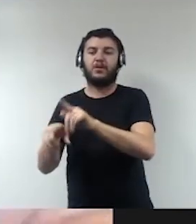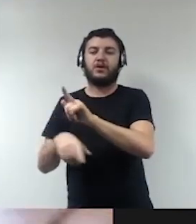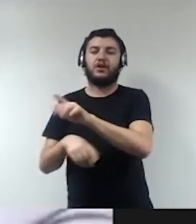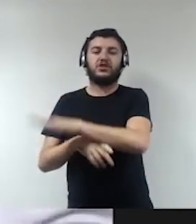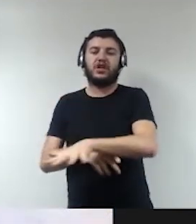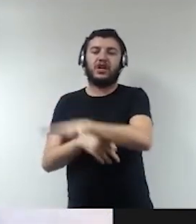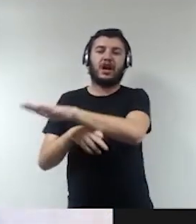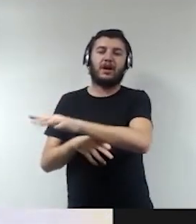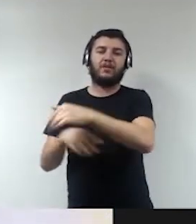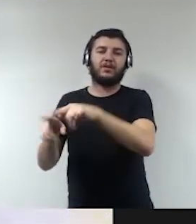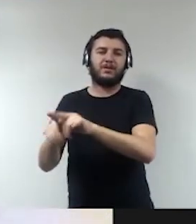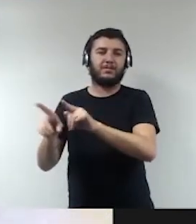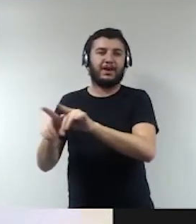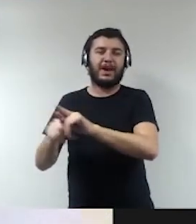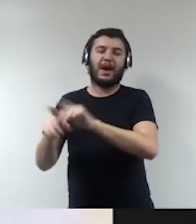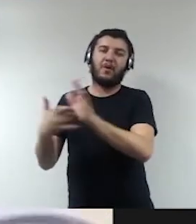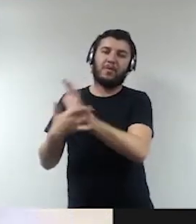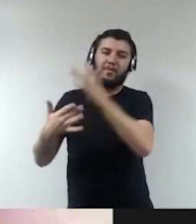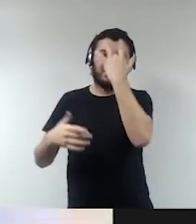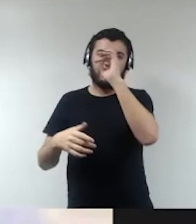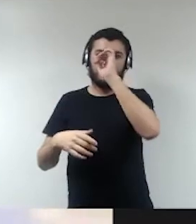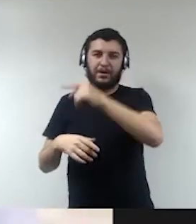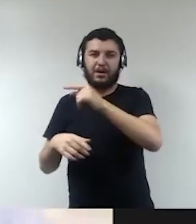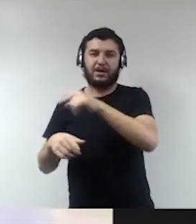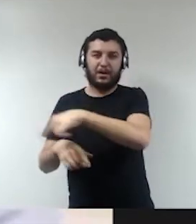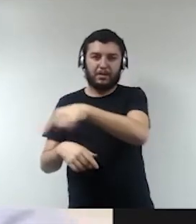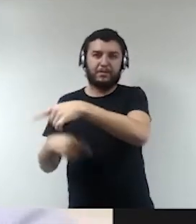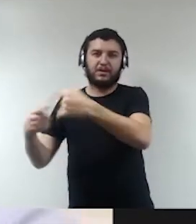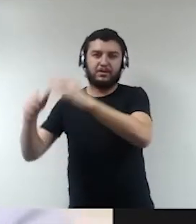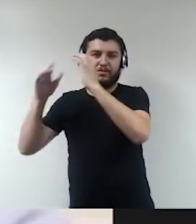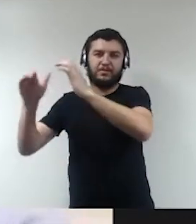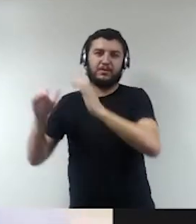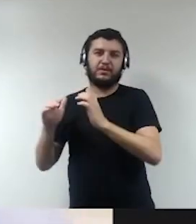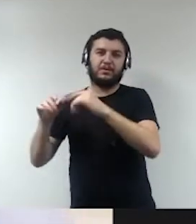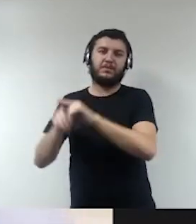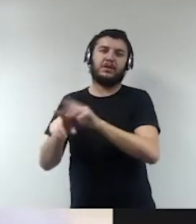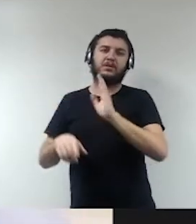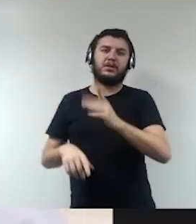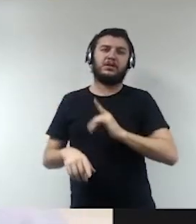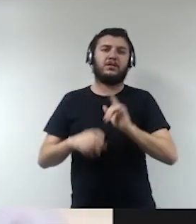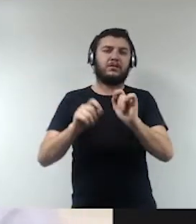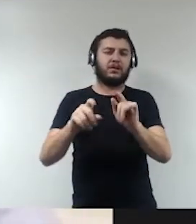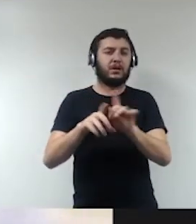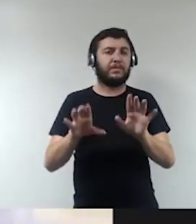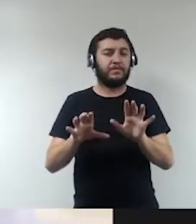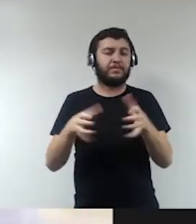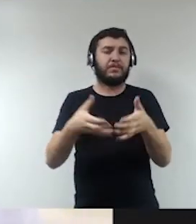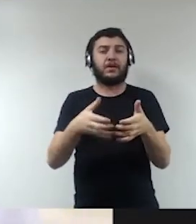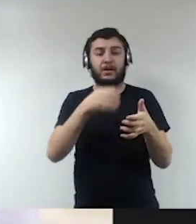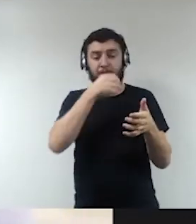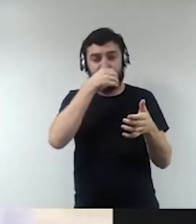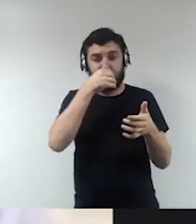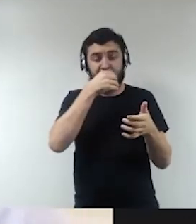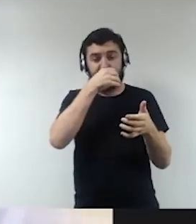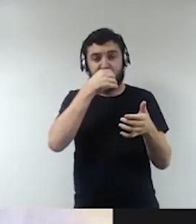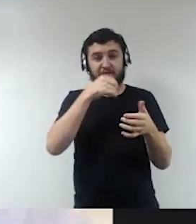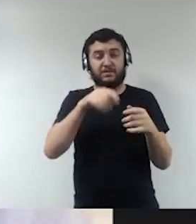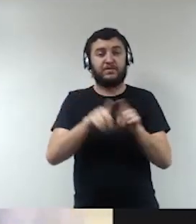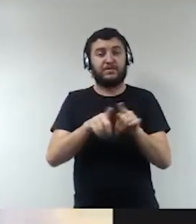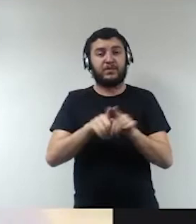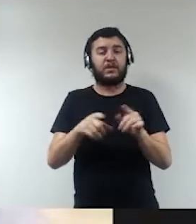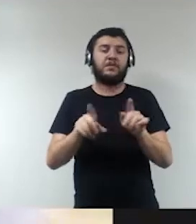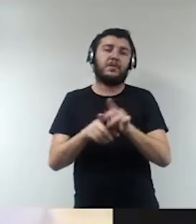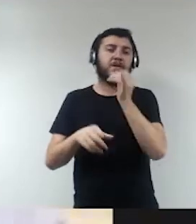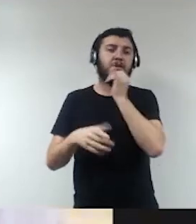Se eu poderia fazer a divisão em subclasses, então eu teria lá a divisão por quilografares, depois por